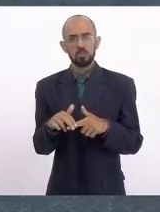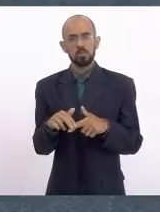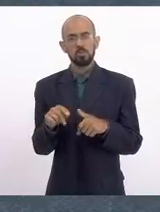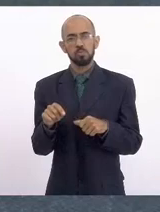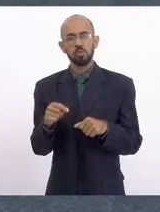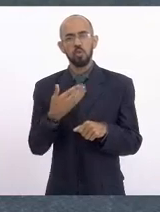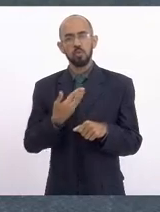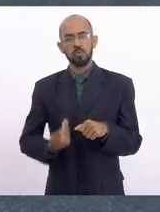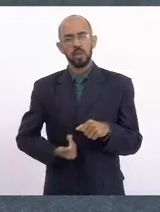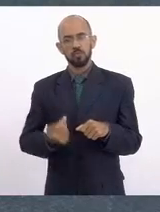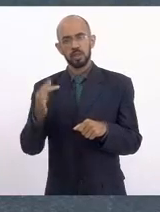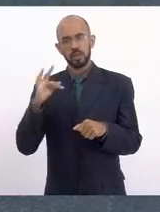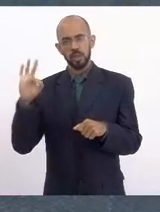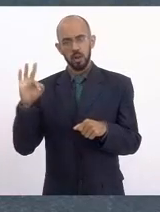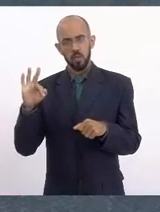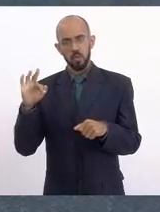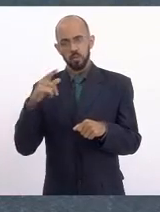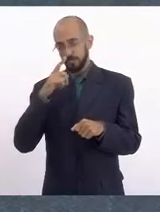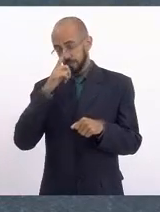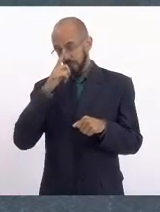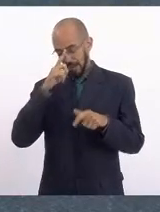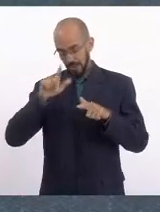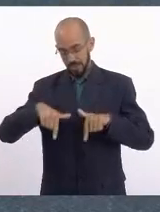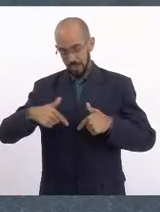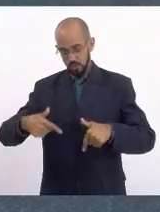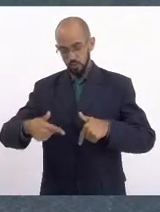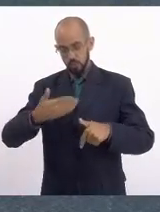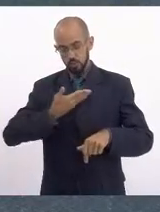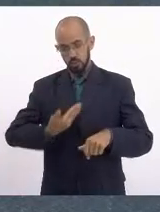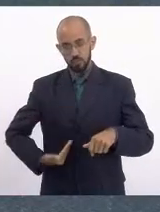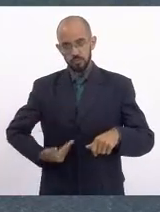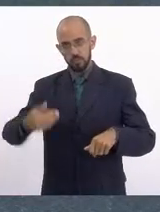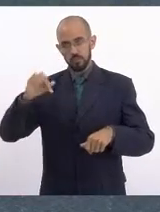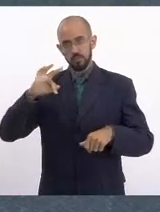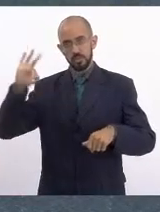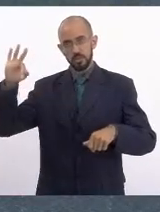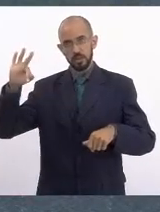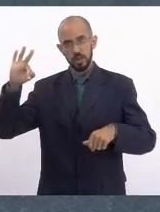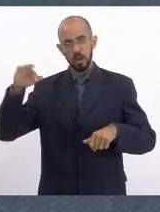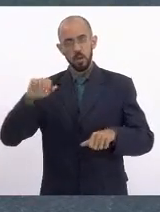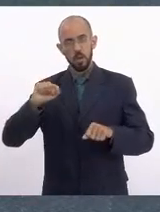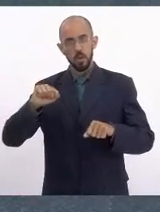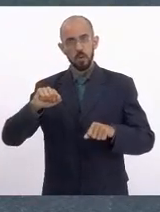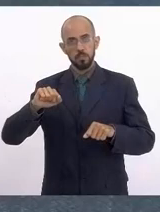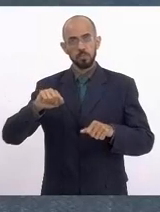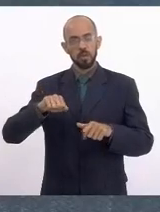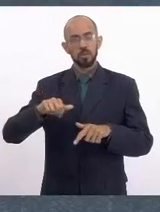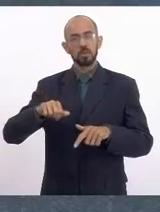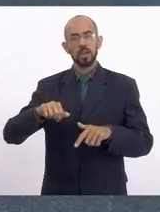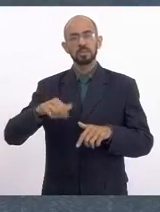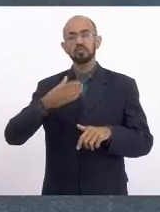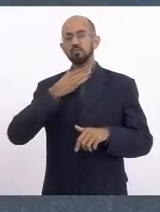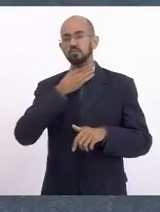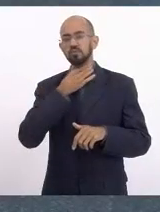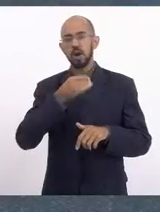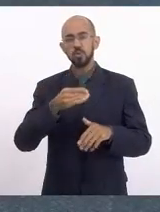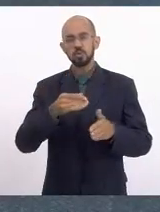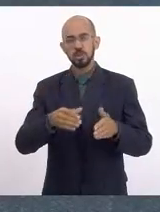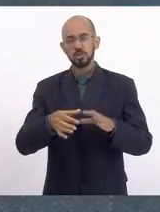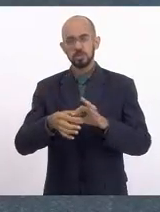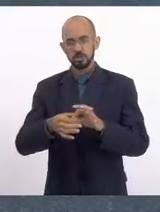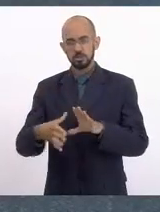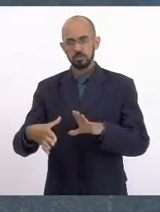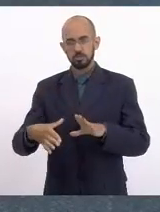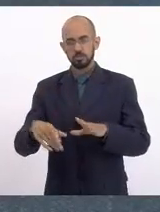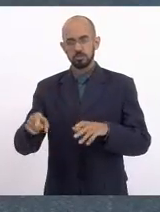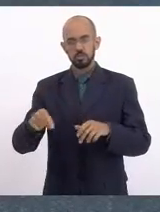do governo federal as iniciativas do governo federal por trás das por seu dos concessões quando o mundo